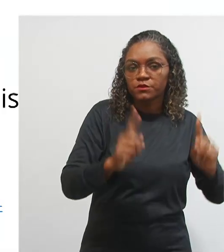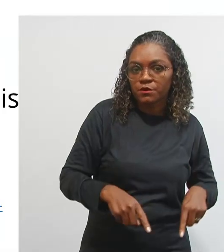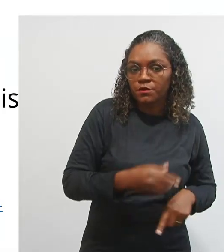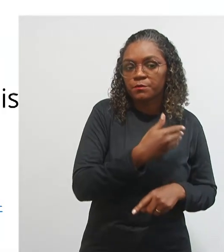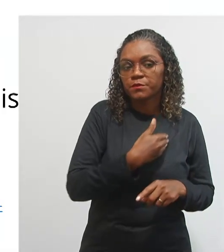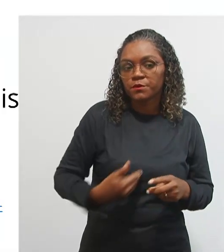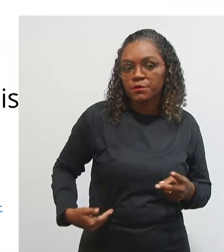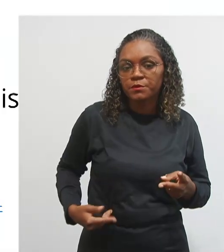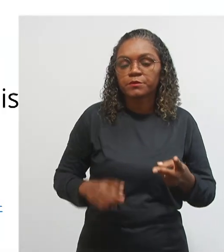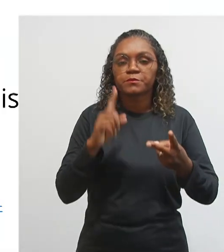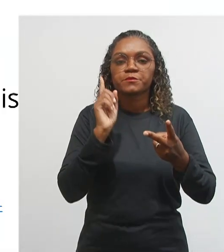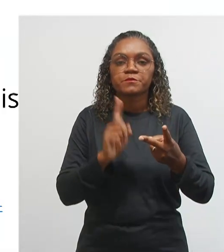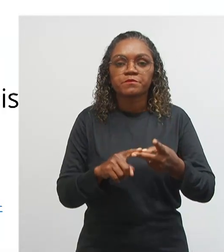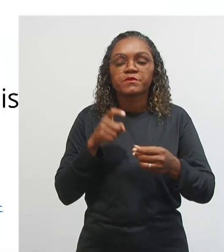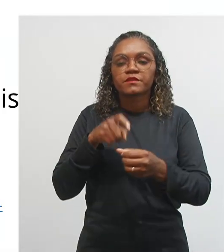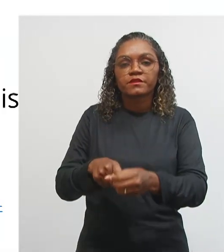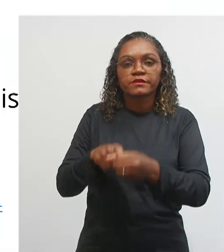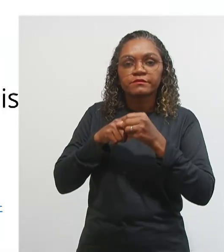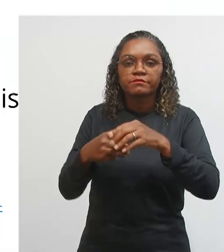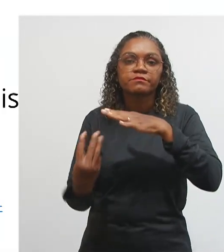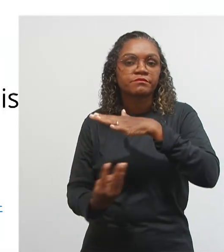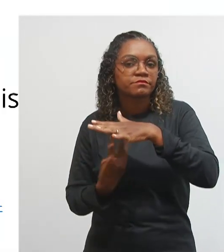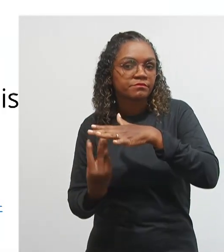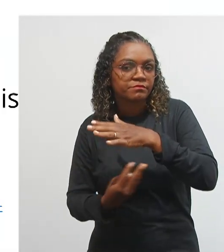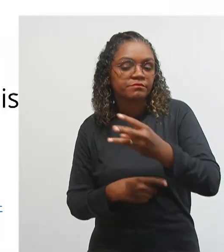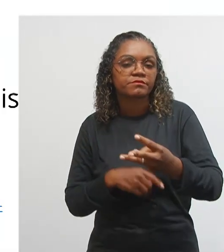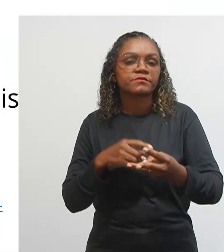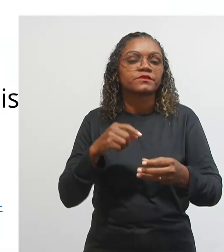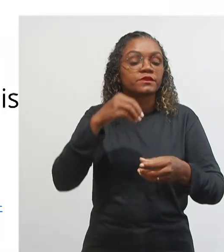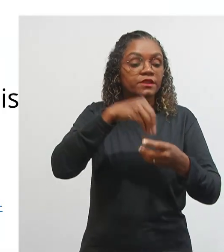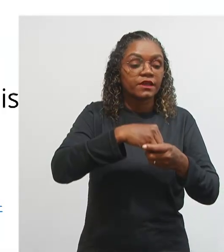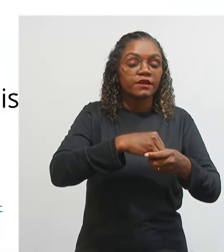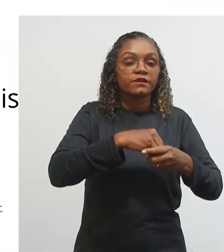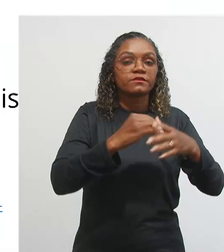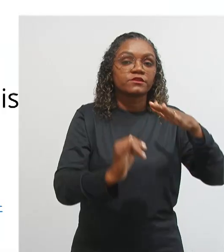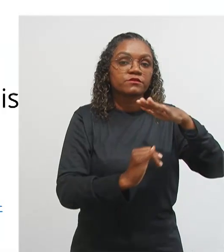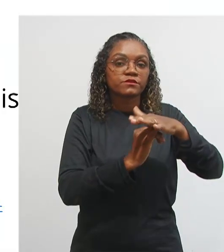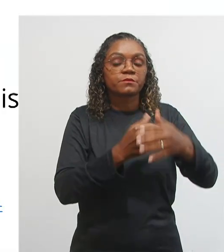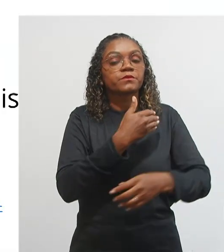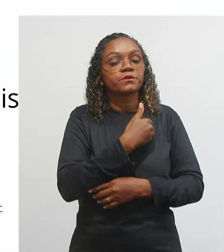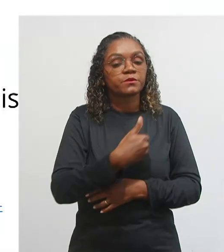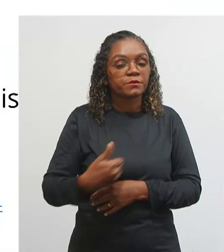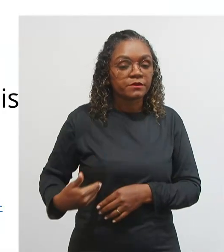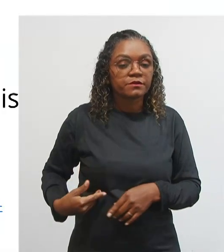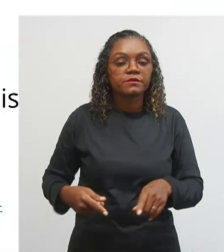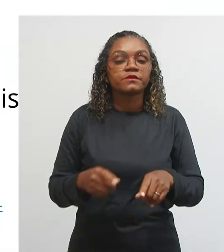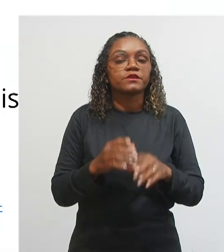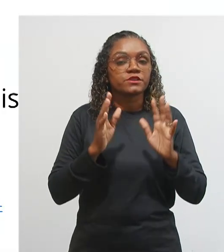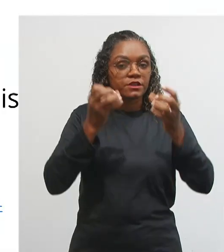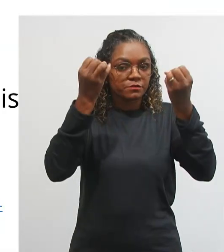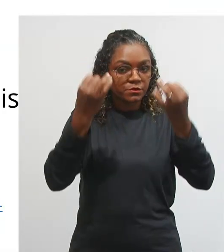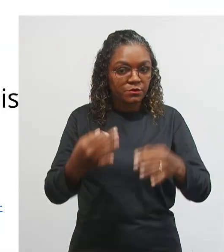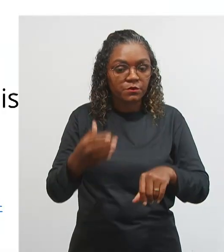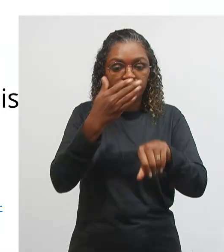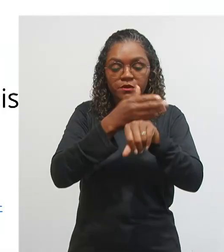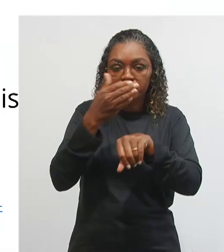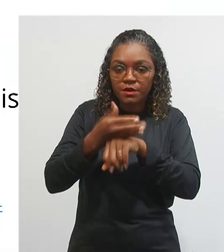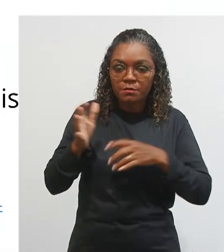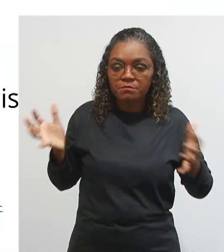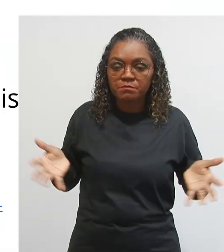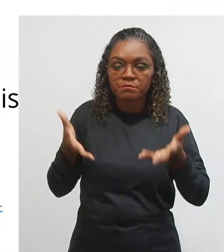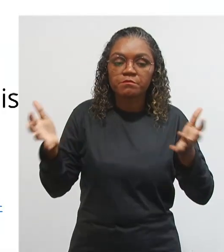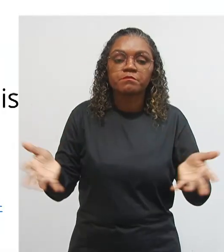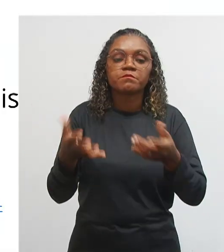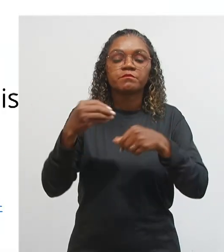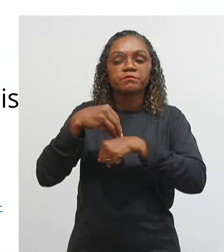trabalham ali naquela instituição pública. E aí, também, né, a gente já falou treinamento, capacitação, motivação,